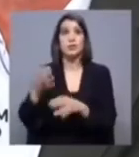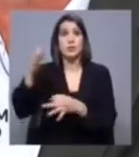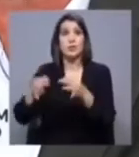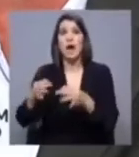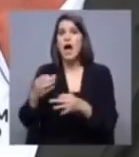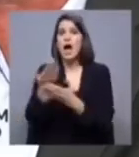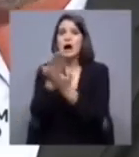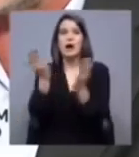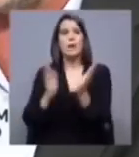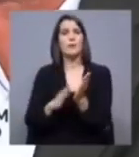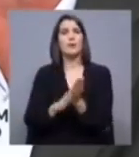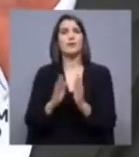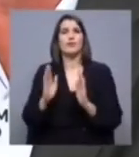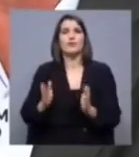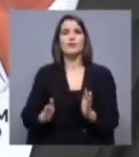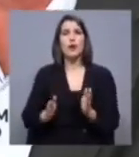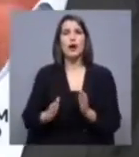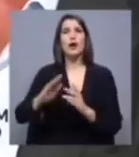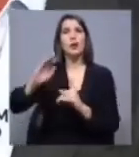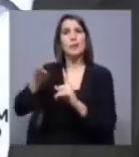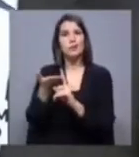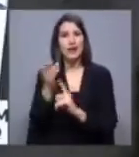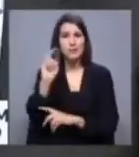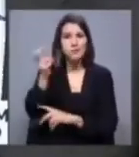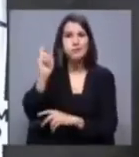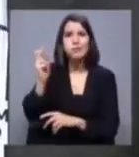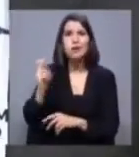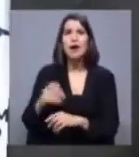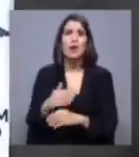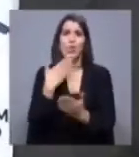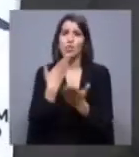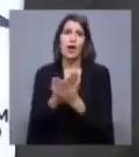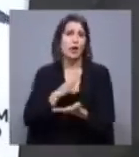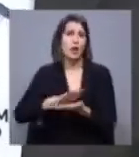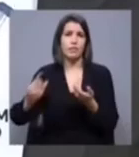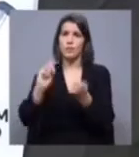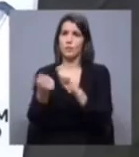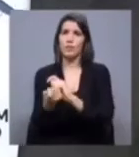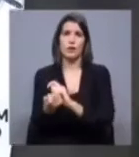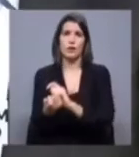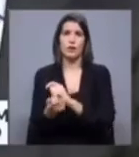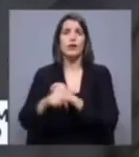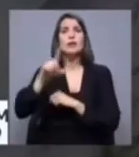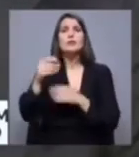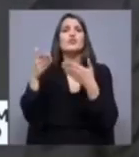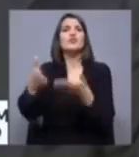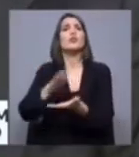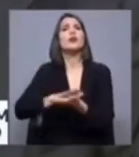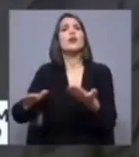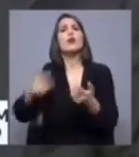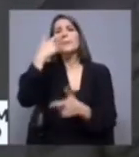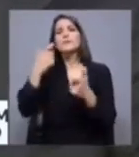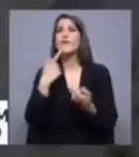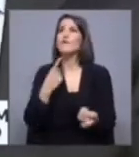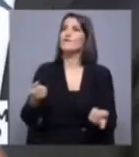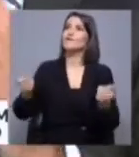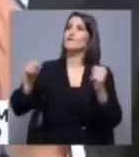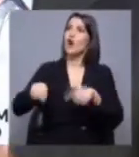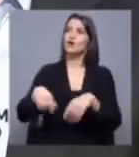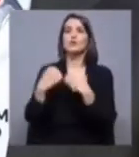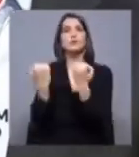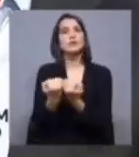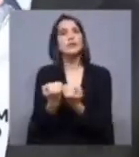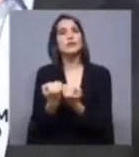estudos penais que a dimensão da pena não só não dissuade nada, como não ajuda à reinserção das pessoas. Só que não. E,